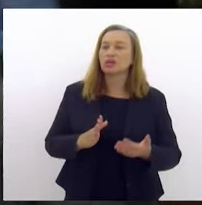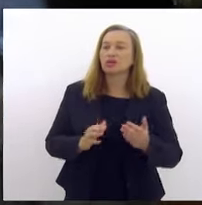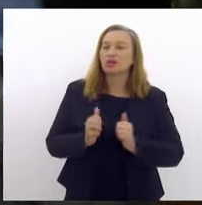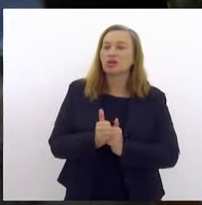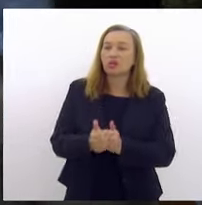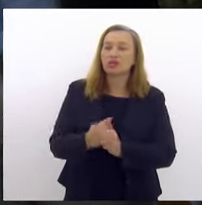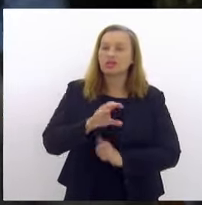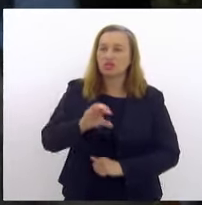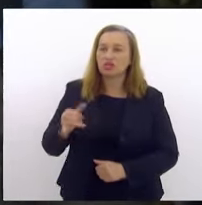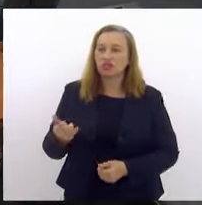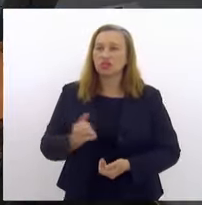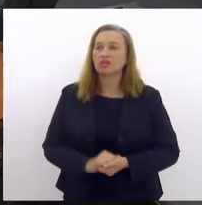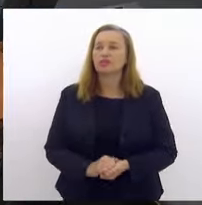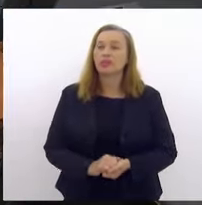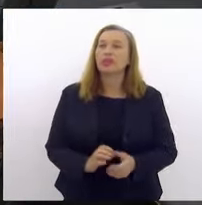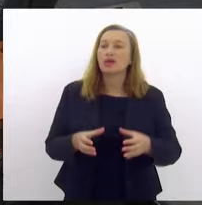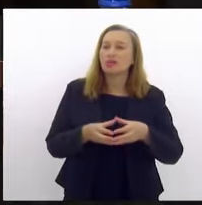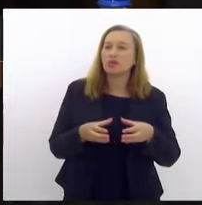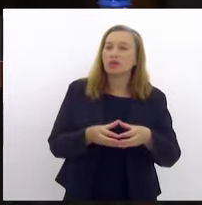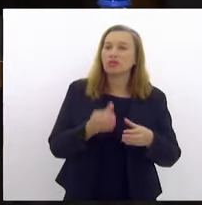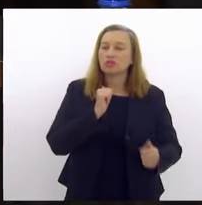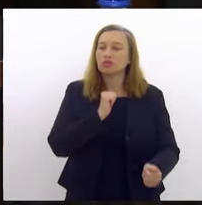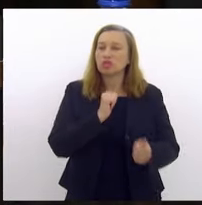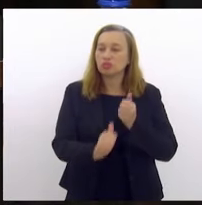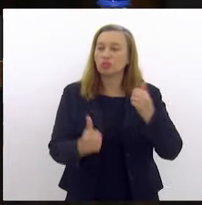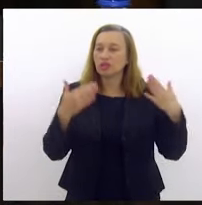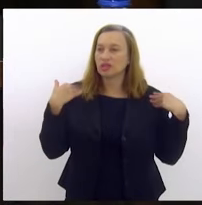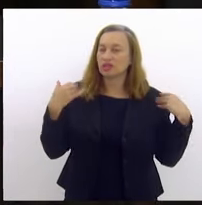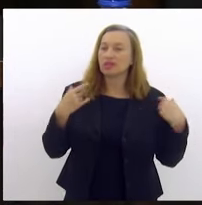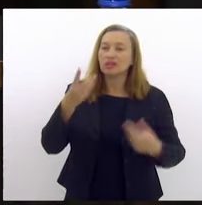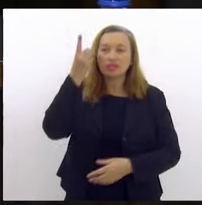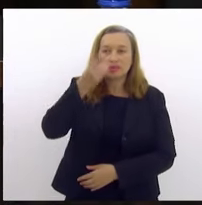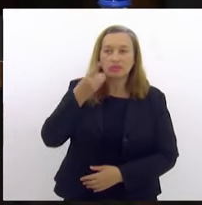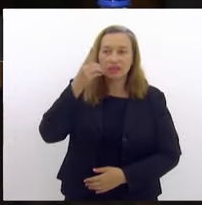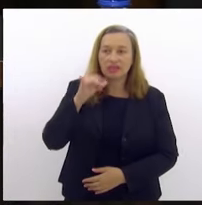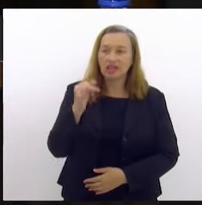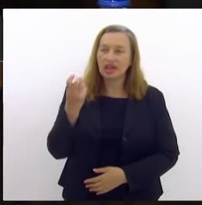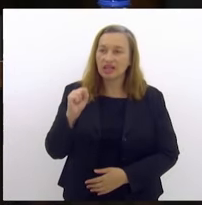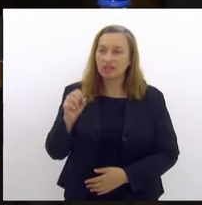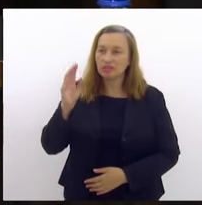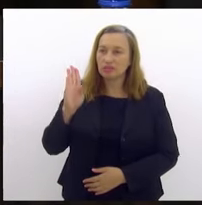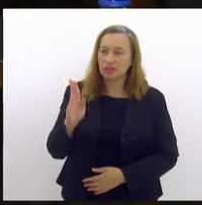CCJ. Pela Comissão de Esporte e Lazer, deputado Carlinhos BNH.